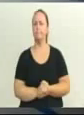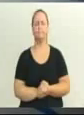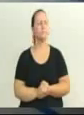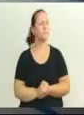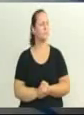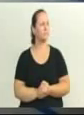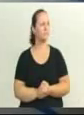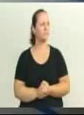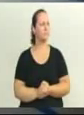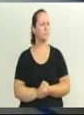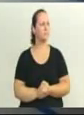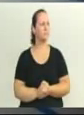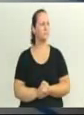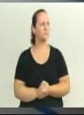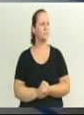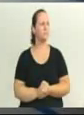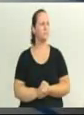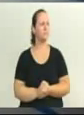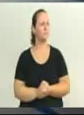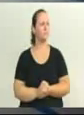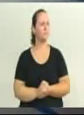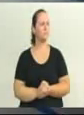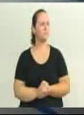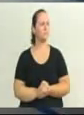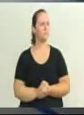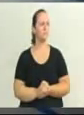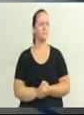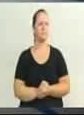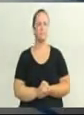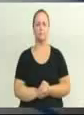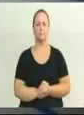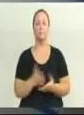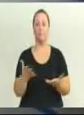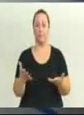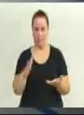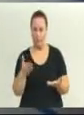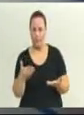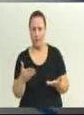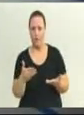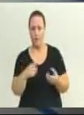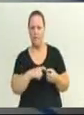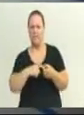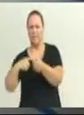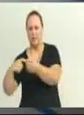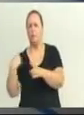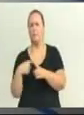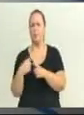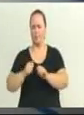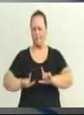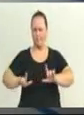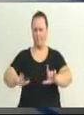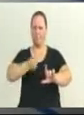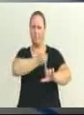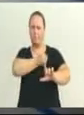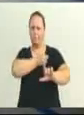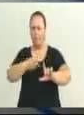Mike, Charlie, Papa, quinto, terceiro, quarto, sete. Não, não, tu tá deixando a minha moto por causa da placa, eu tô filmando aqui e tu tá vendo o jeito que a placa da minha moto. A CG também